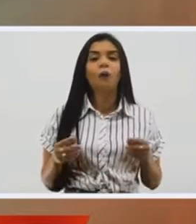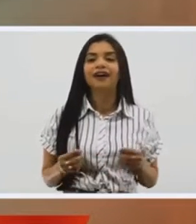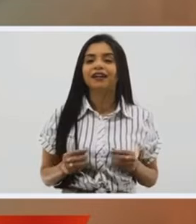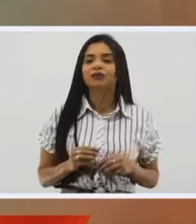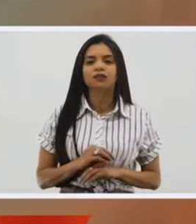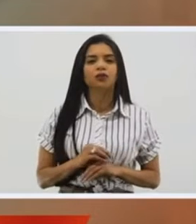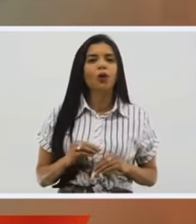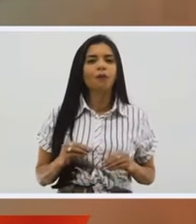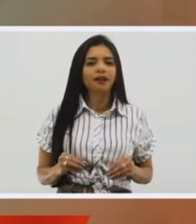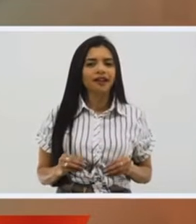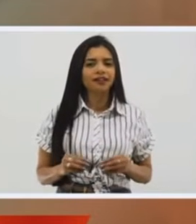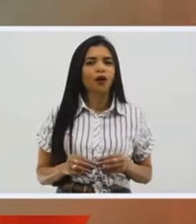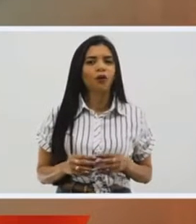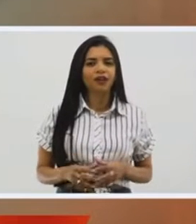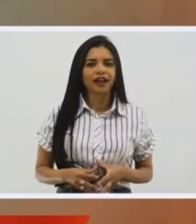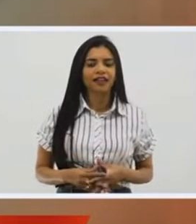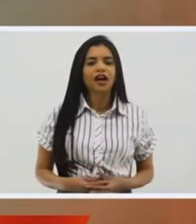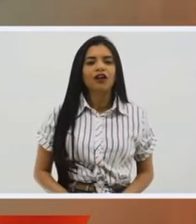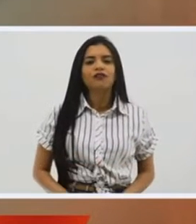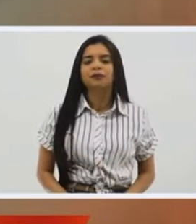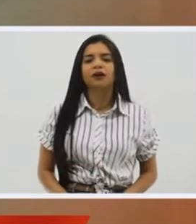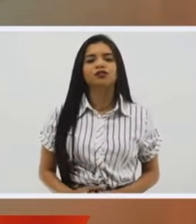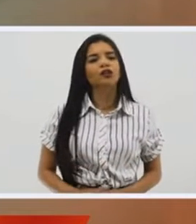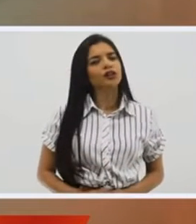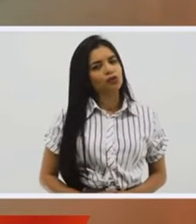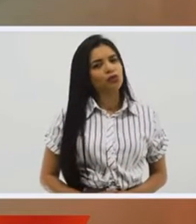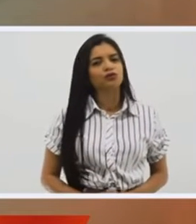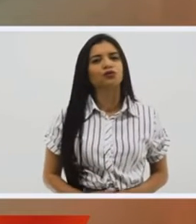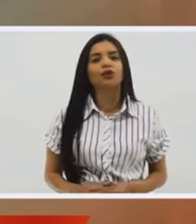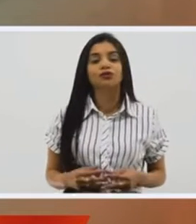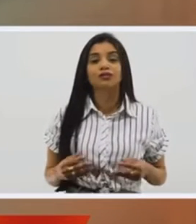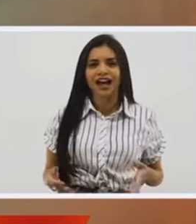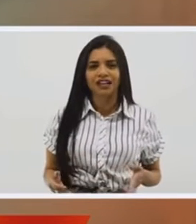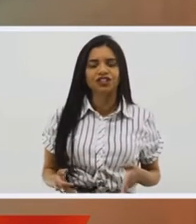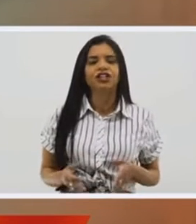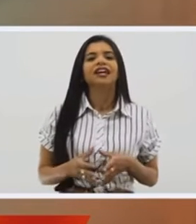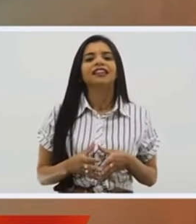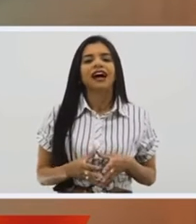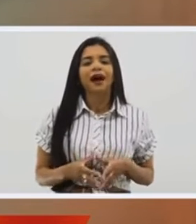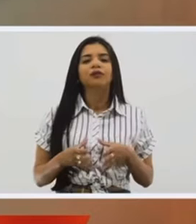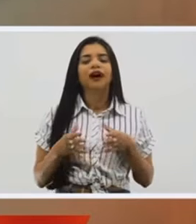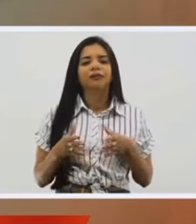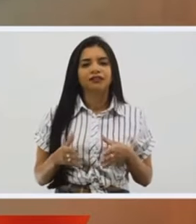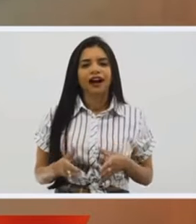ganhar uma graduação completa online. Uau. Você pode escolher o curso no nosso site